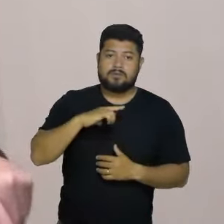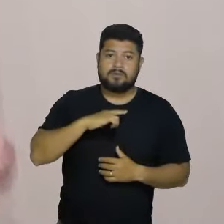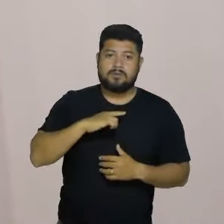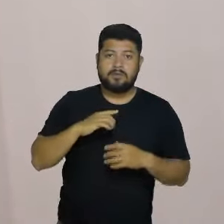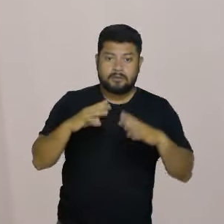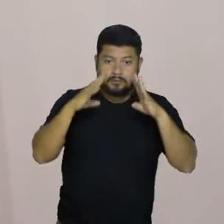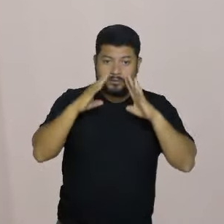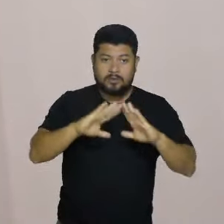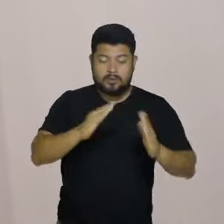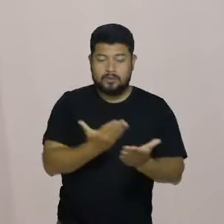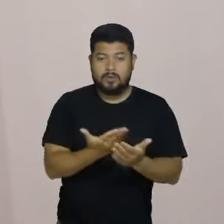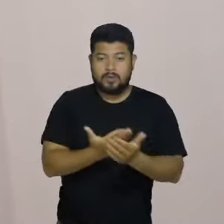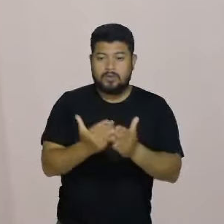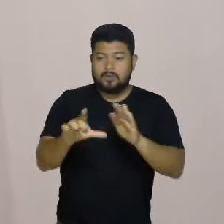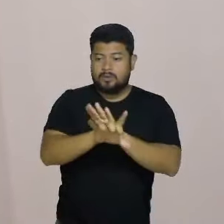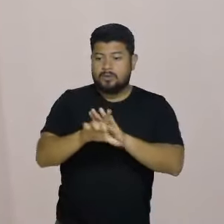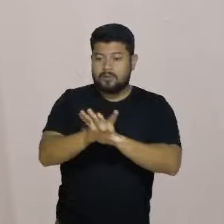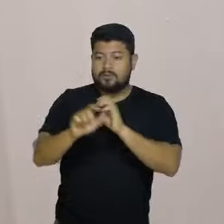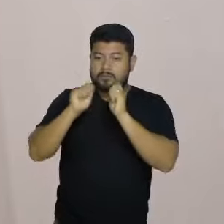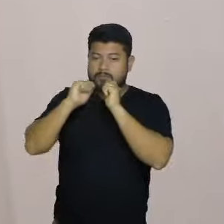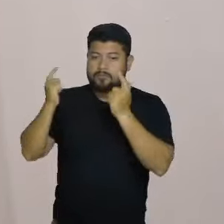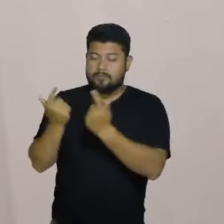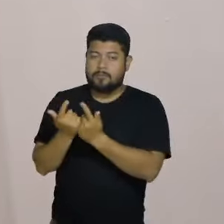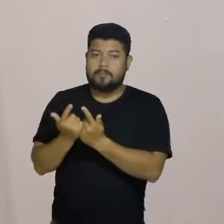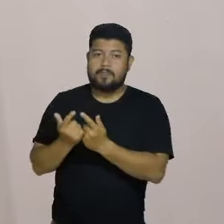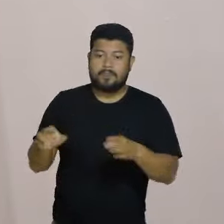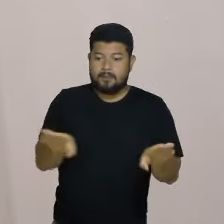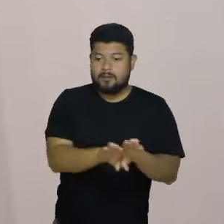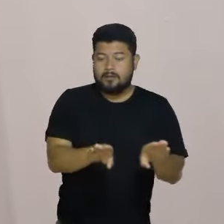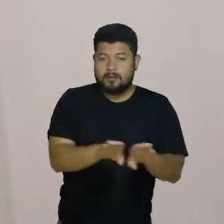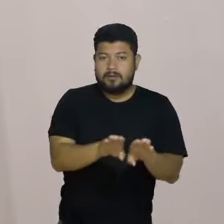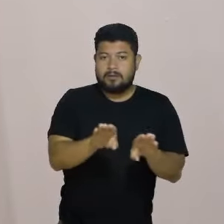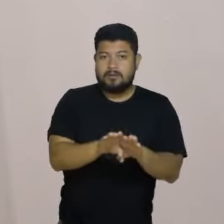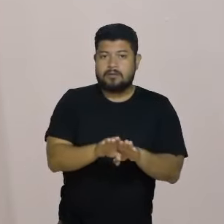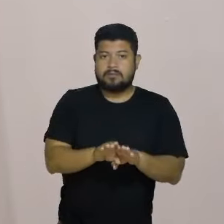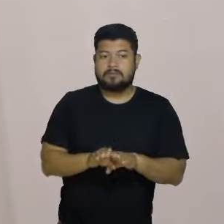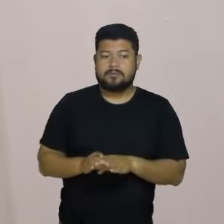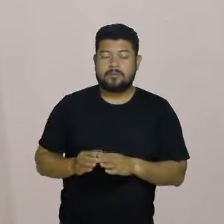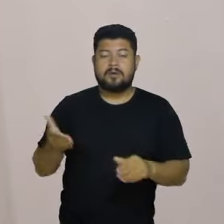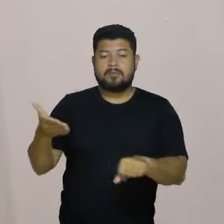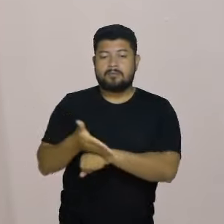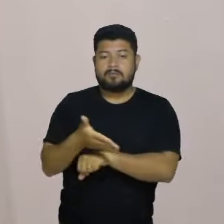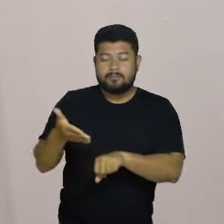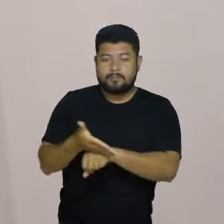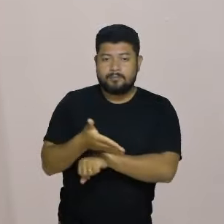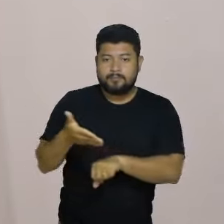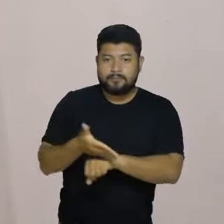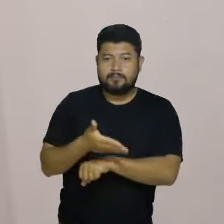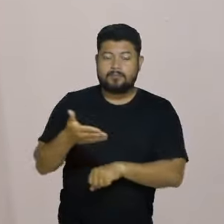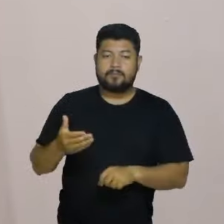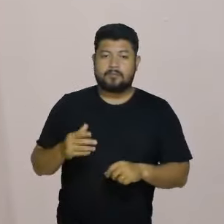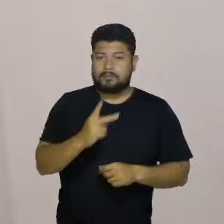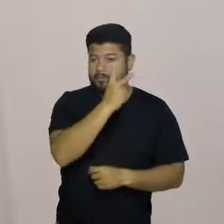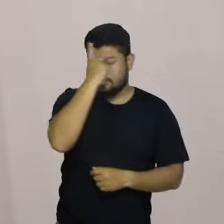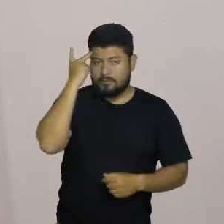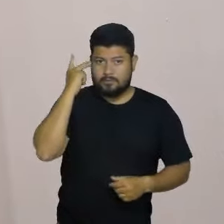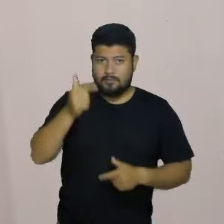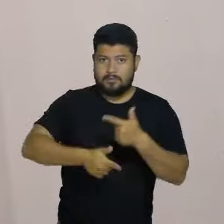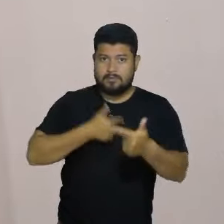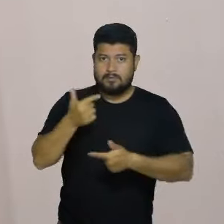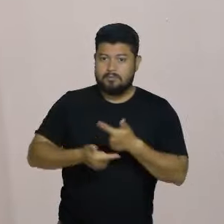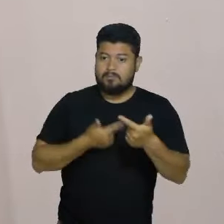Escola do Legislativo, da Assembleia, e também memorável a participação das pessoas que trabalham com pessoas